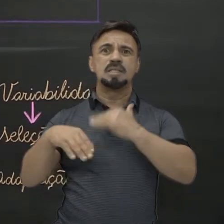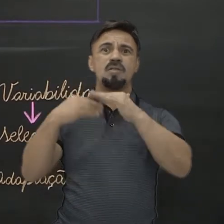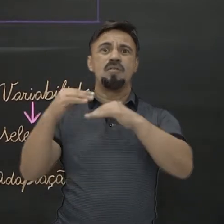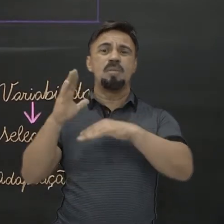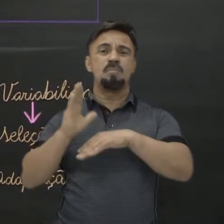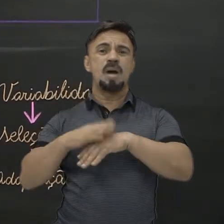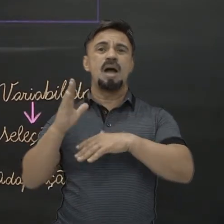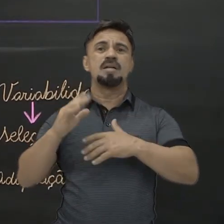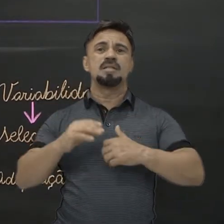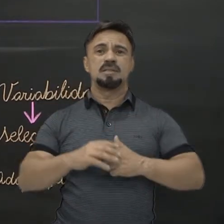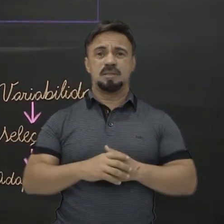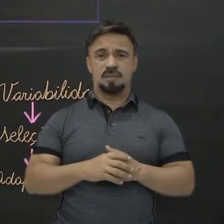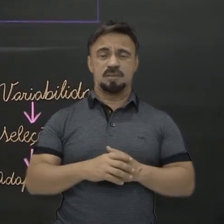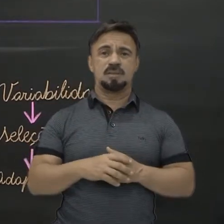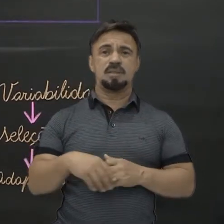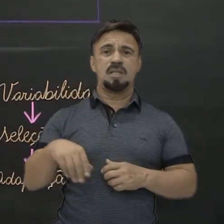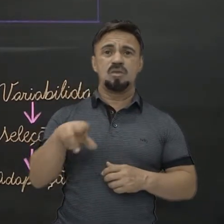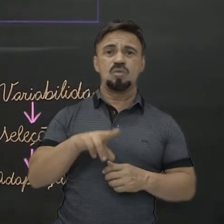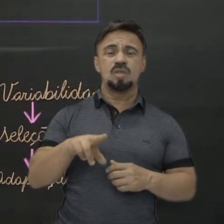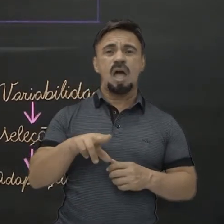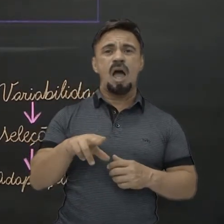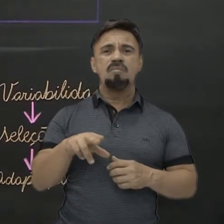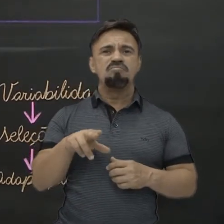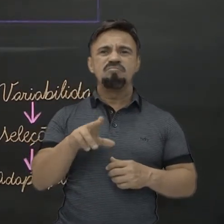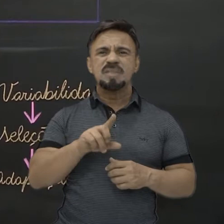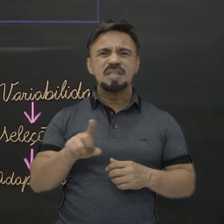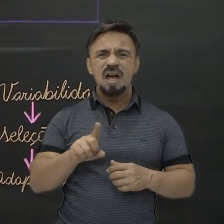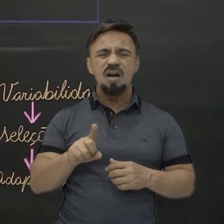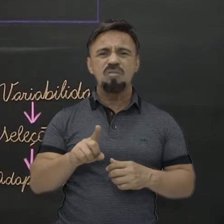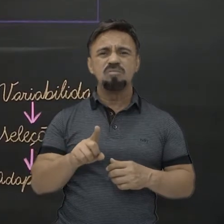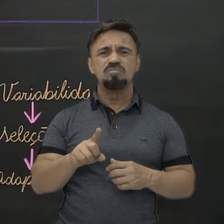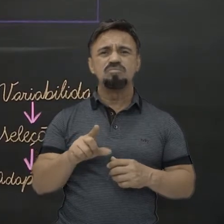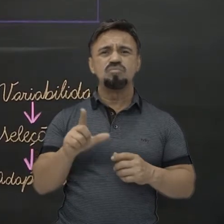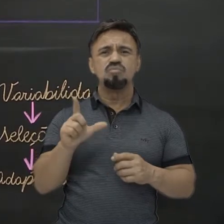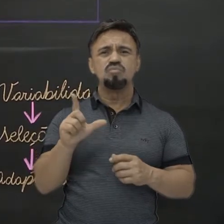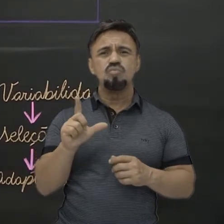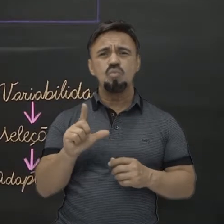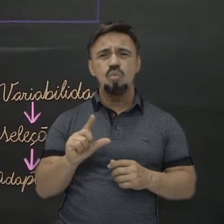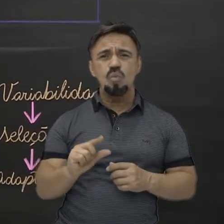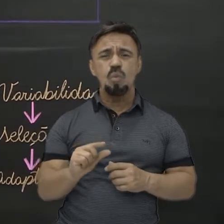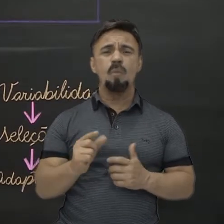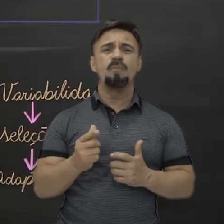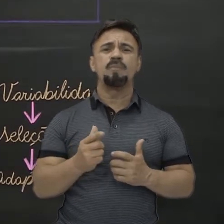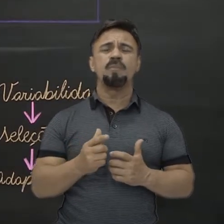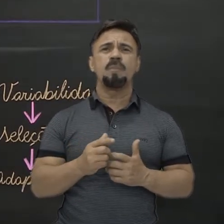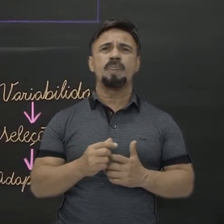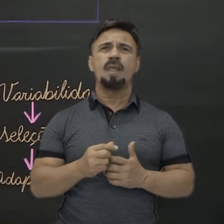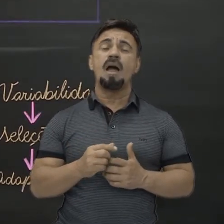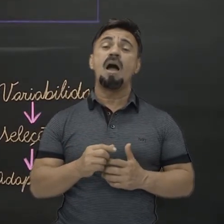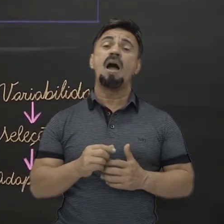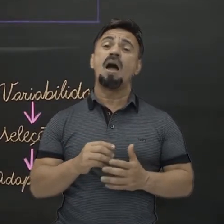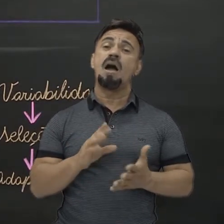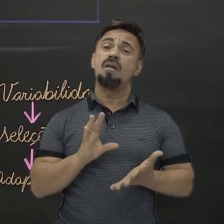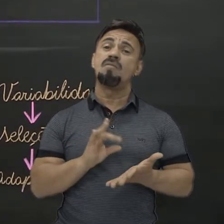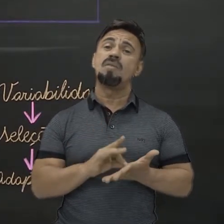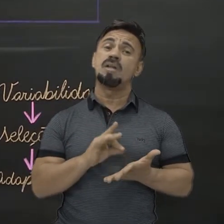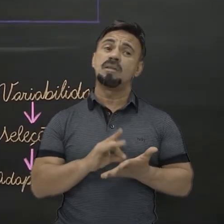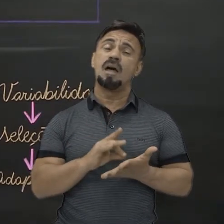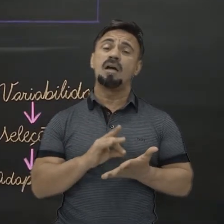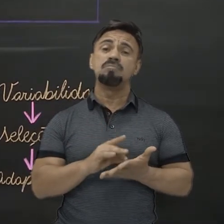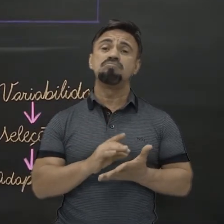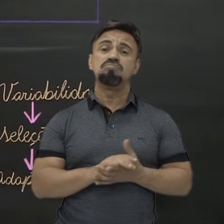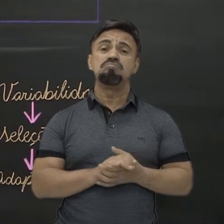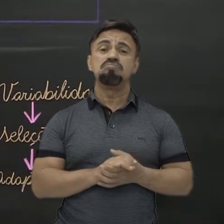for muito utilizado, vai haver uma atrofia, um desuso. Aí eu falei assim, realmente faz sentido. Agora,